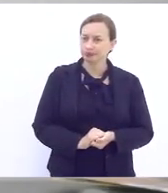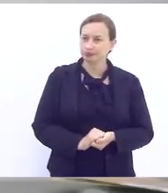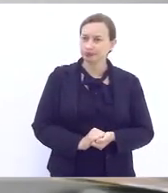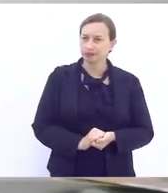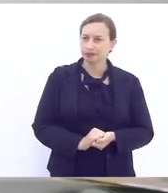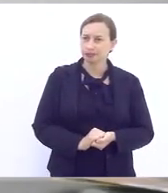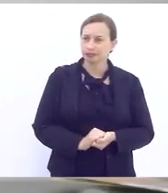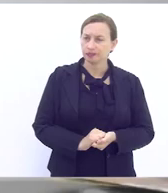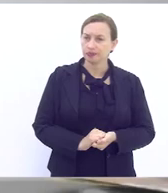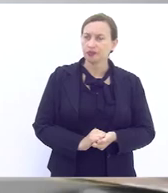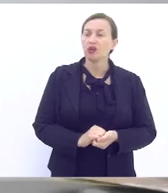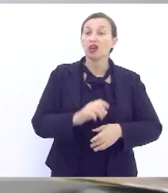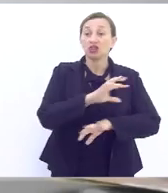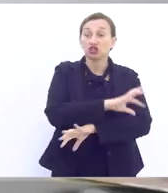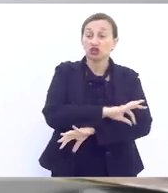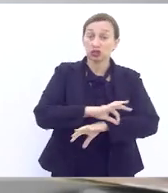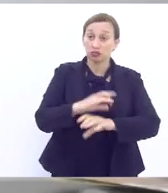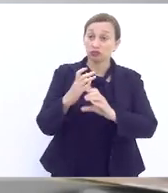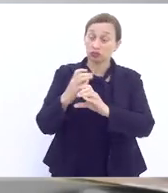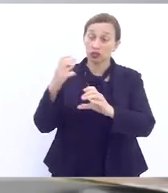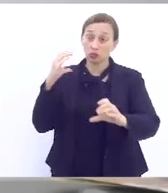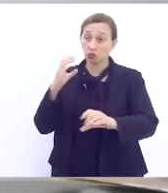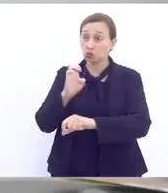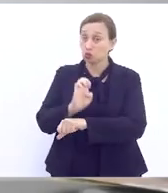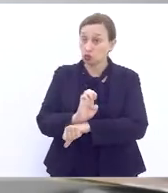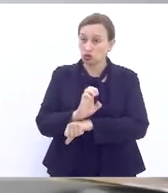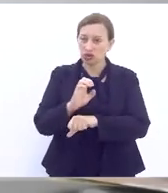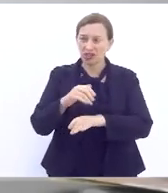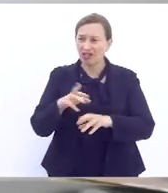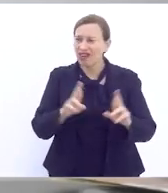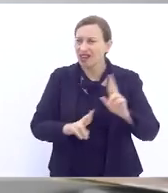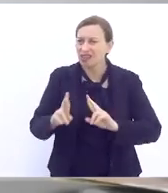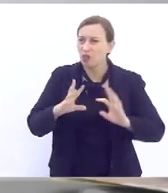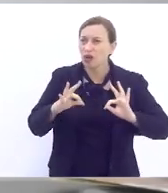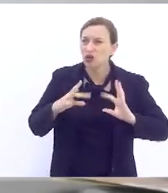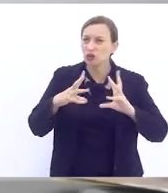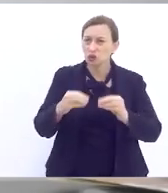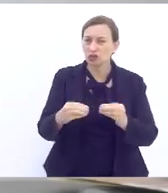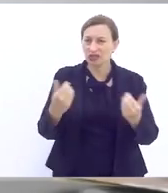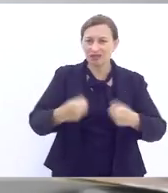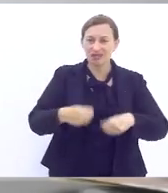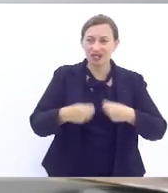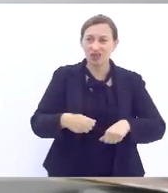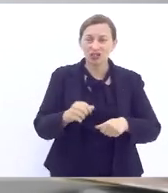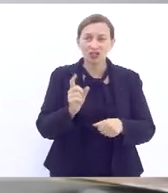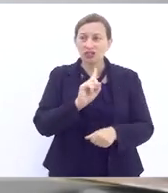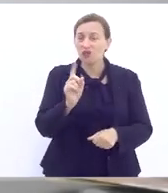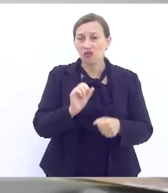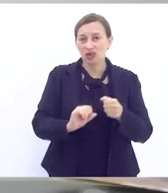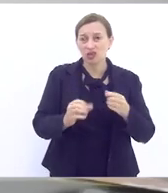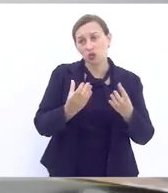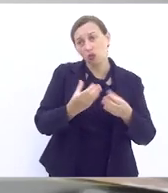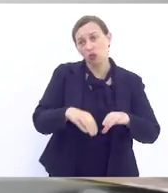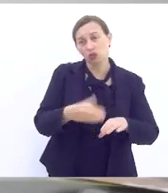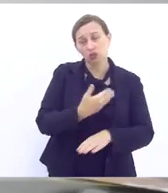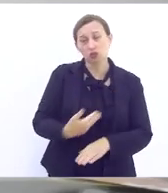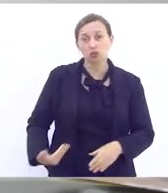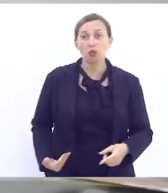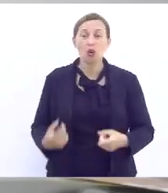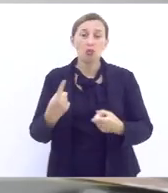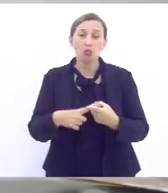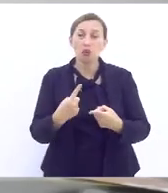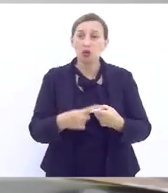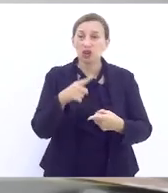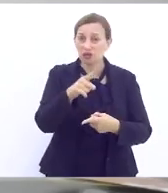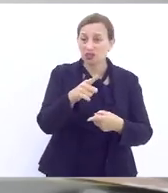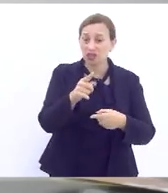engenharia arquitetura do estado em relação a todas as demandas é não fazer o concurso público porque vocês